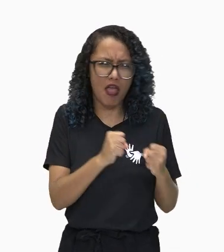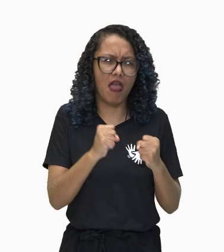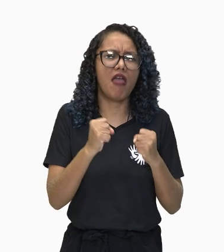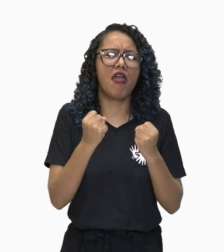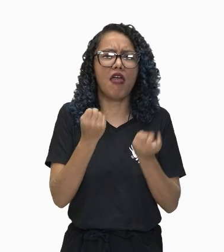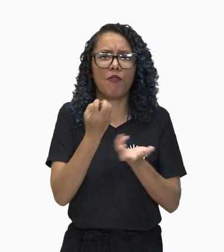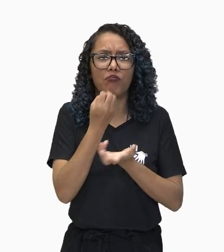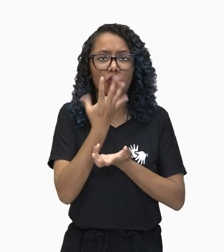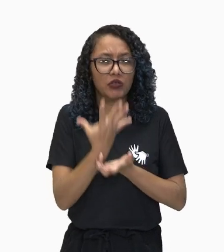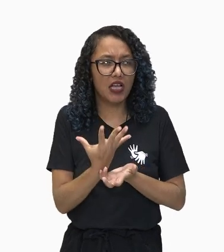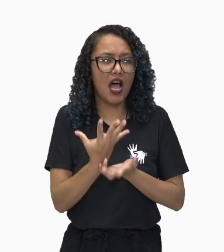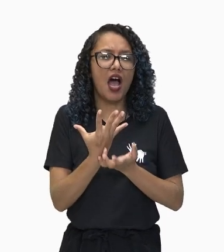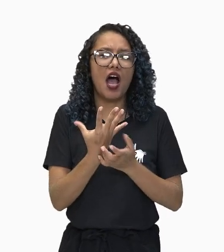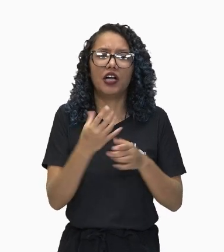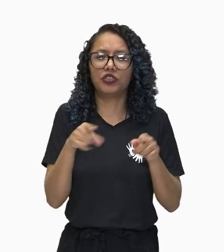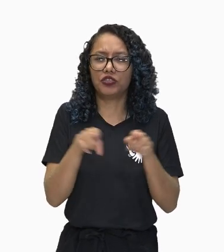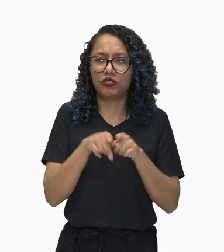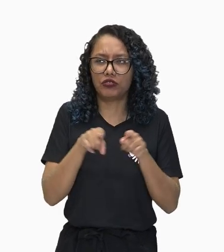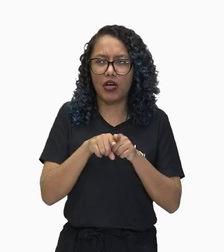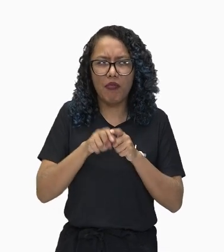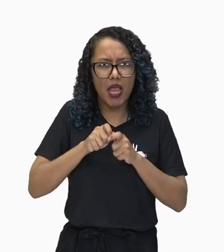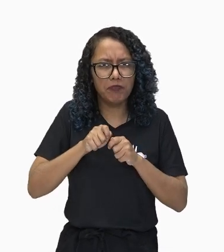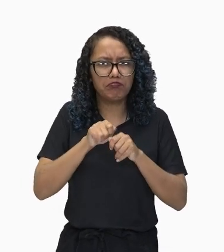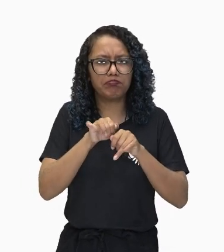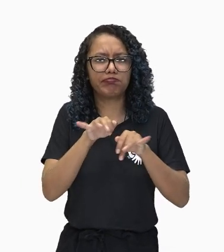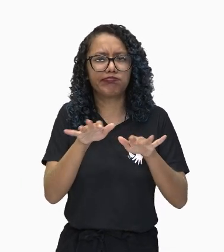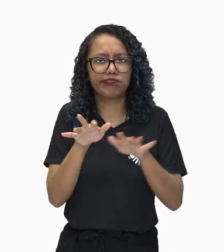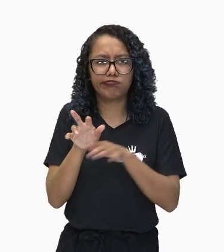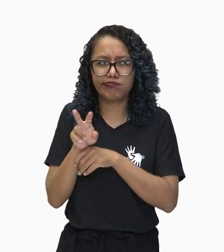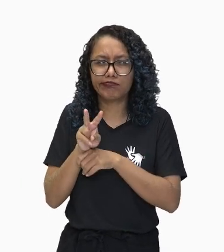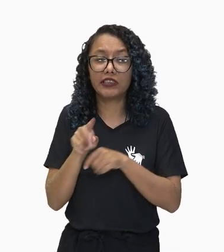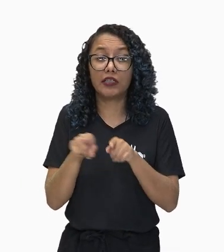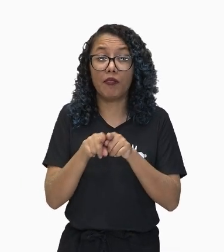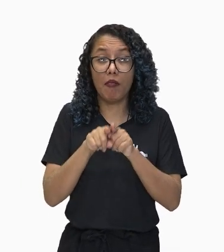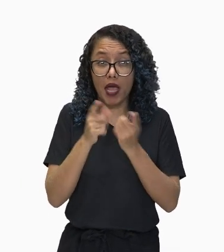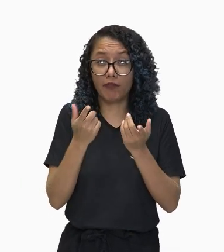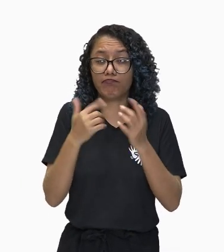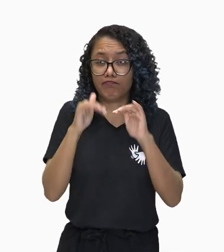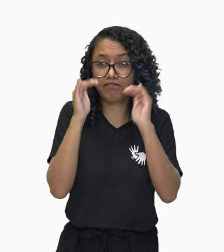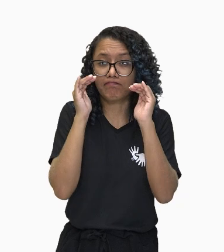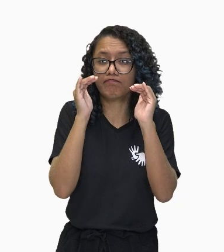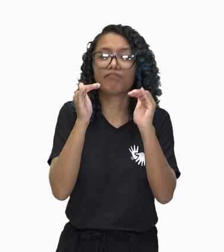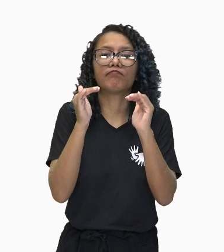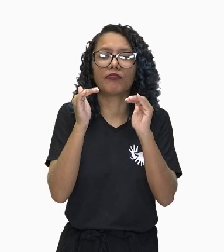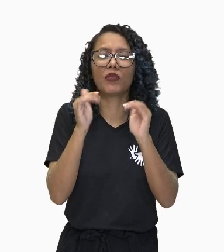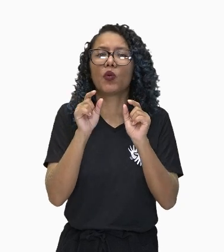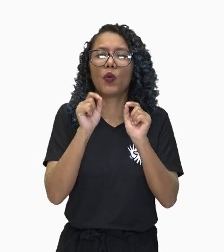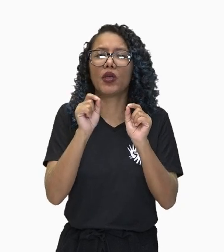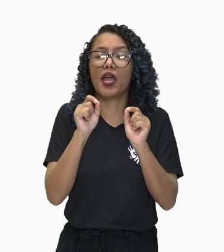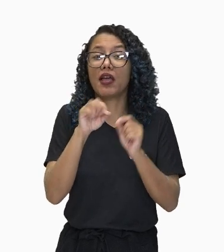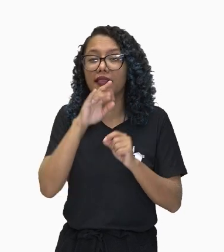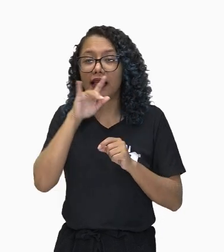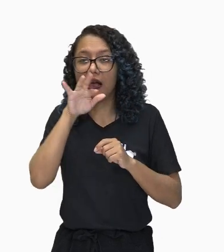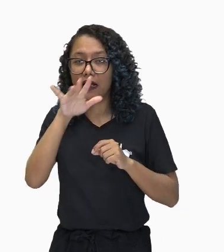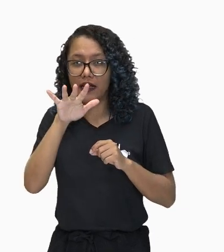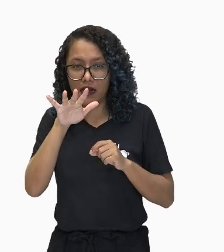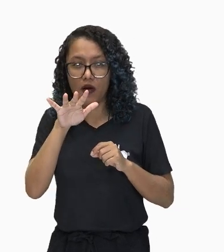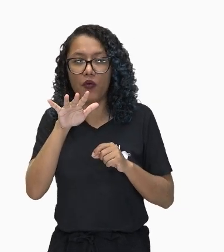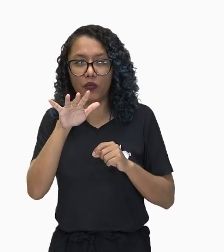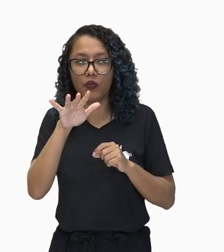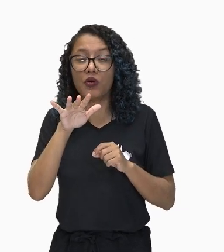a fertilidade, a vigilância e a dignidade, sua imagem foi adotada